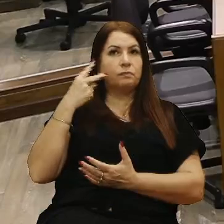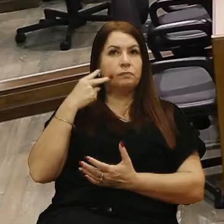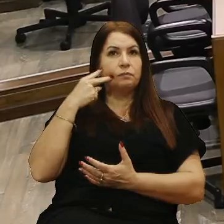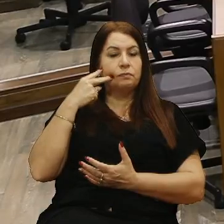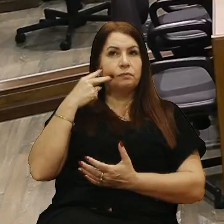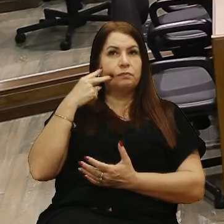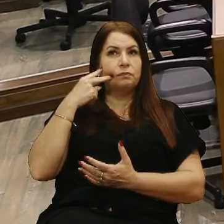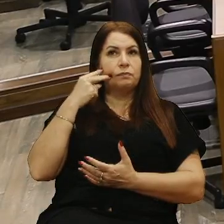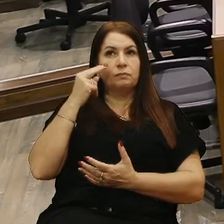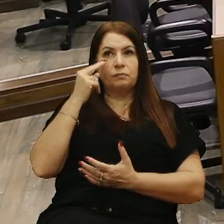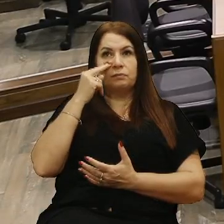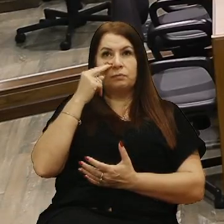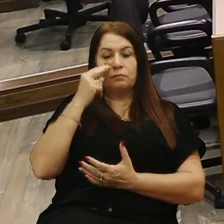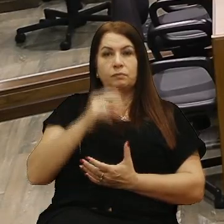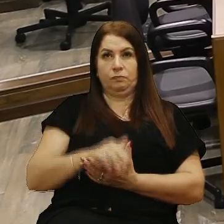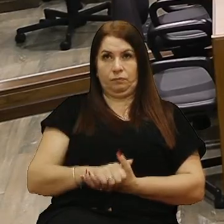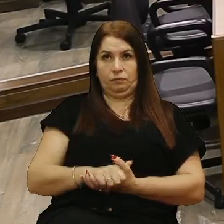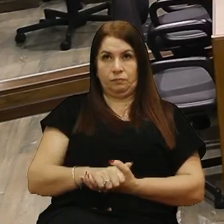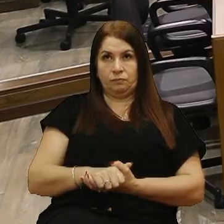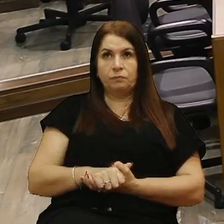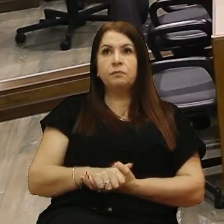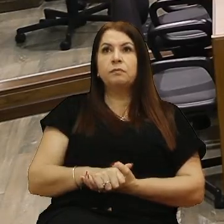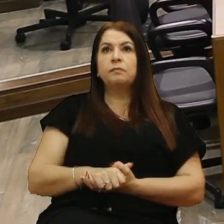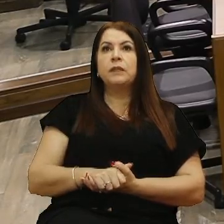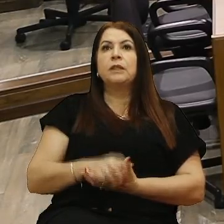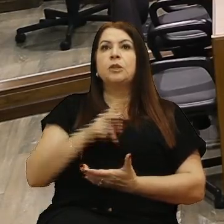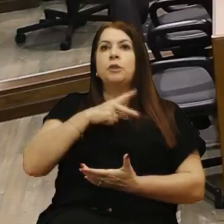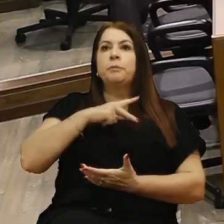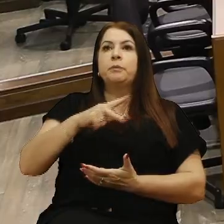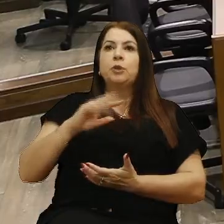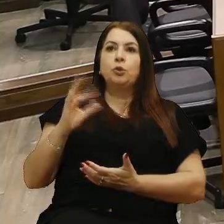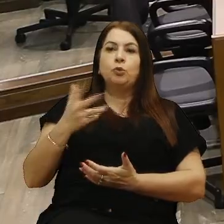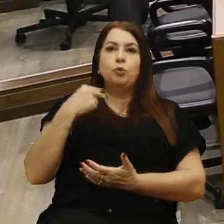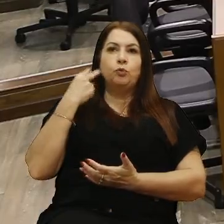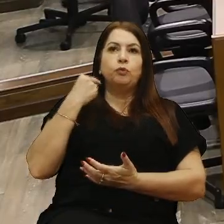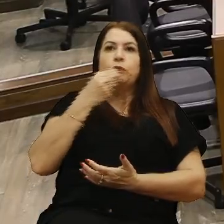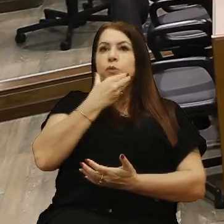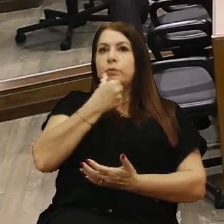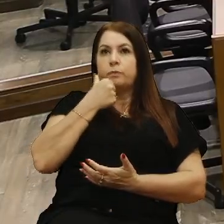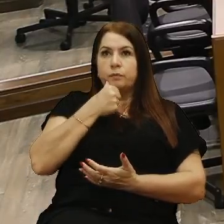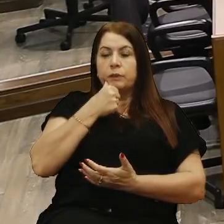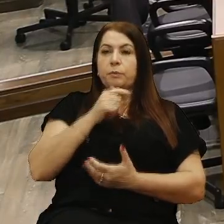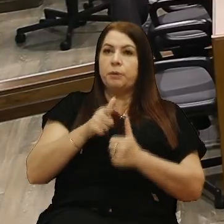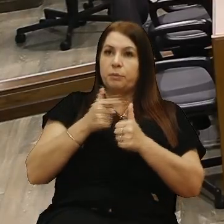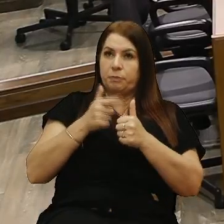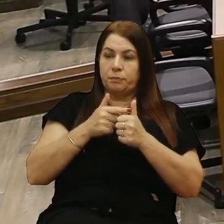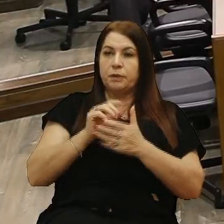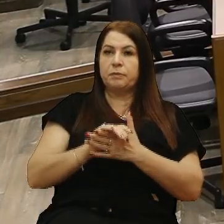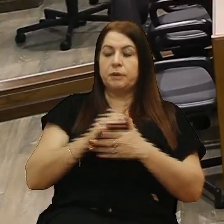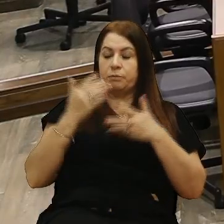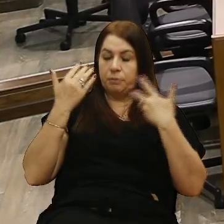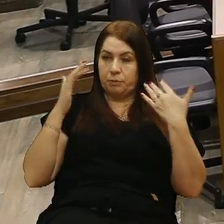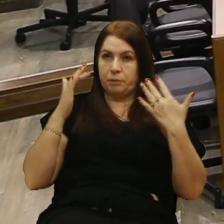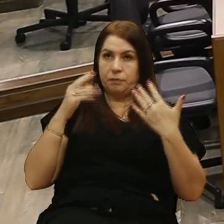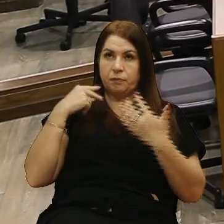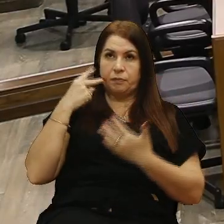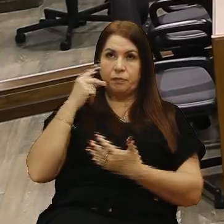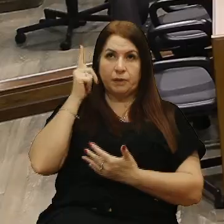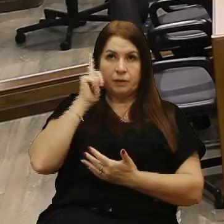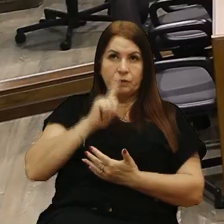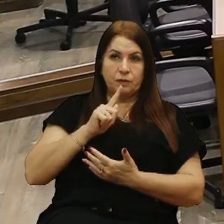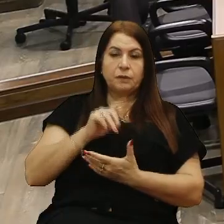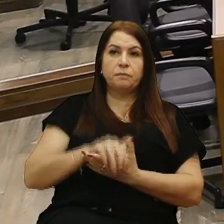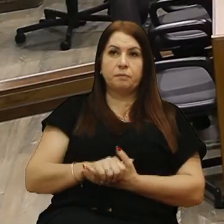Vereador Sandro Fantinel. Senhor presidente, nobres colegas, em primeiro lugar eu quero parabenizar o vereador Lucas